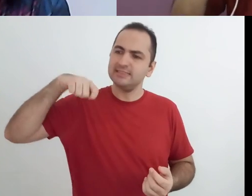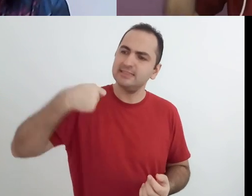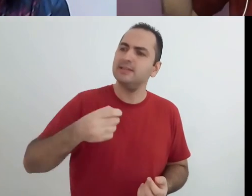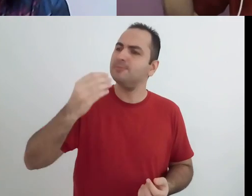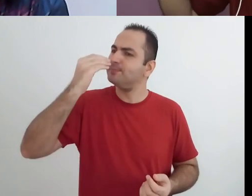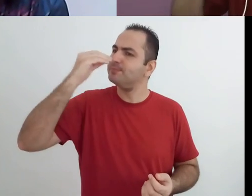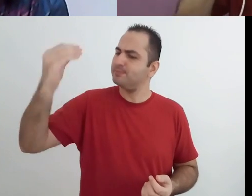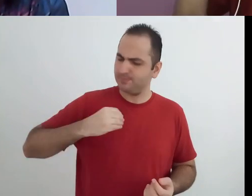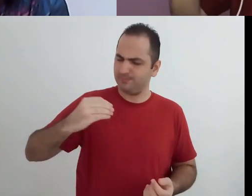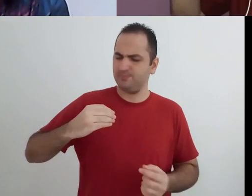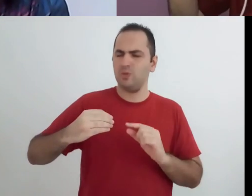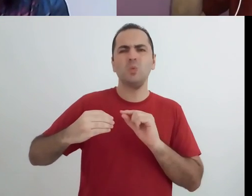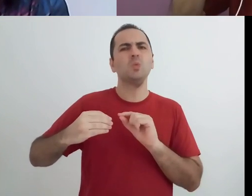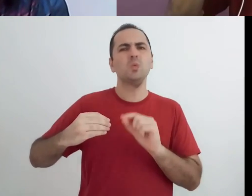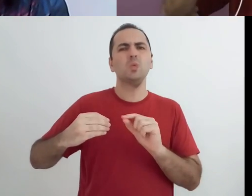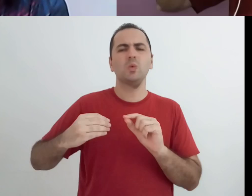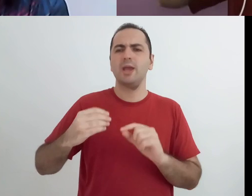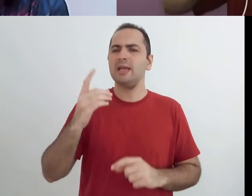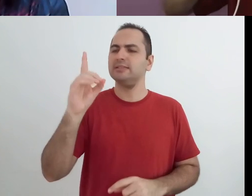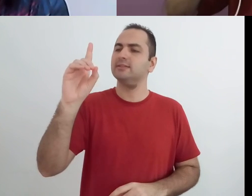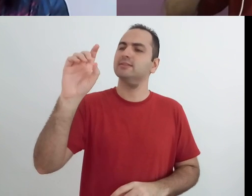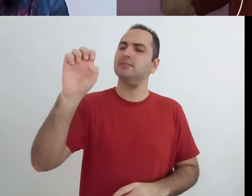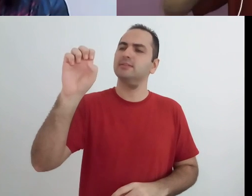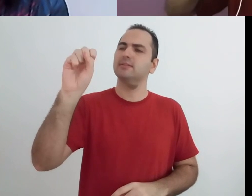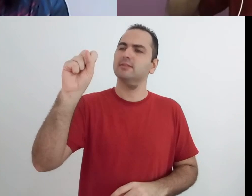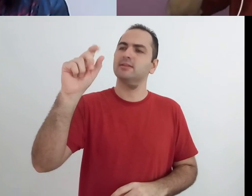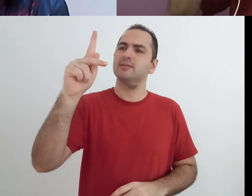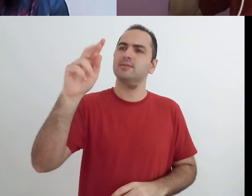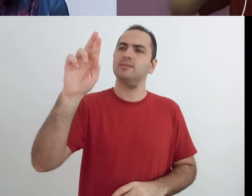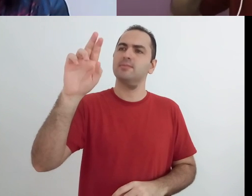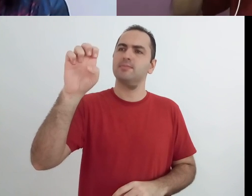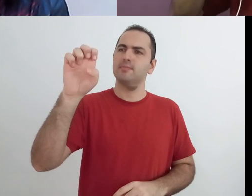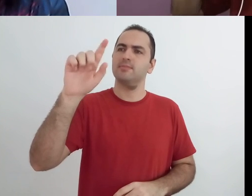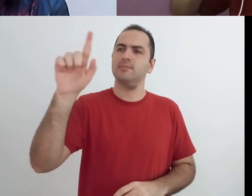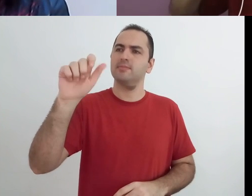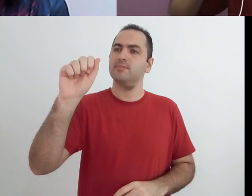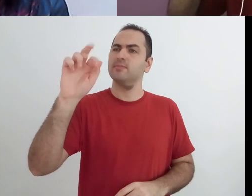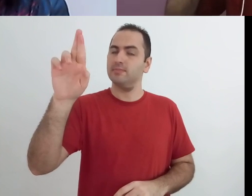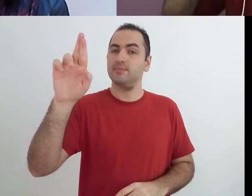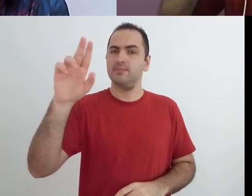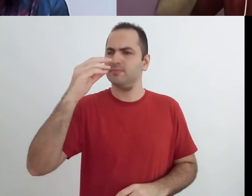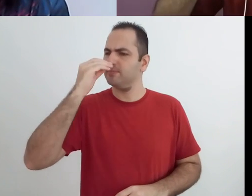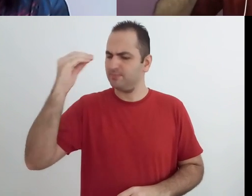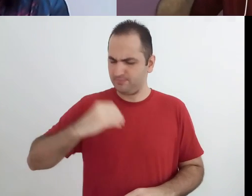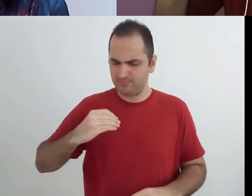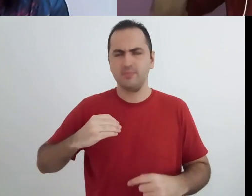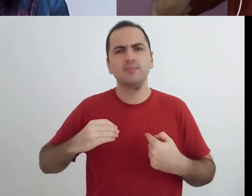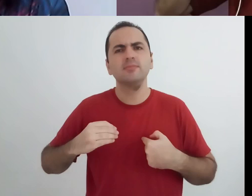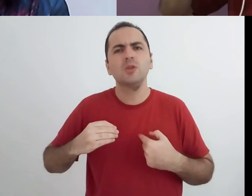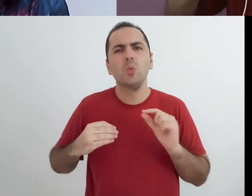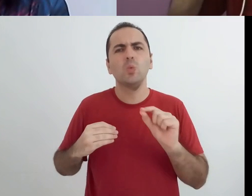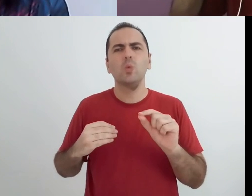Isso aqui seria desprezar, né? Desprezar. Mas quando você coloca para si mesmo, significa abnegação. Ou seja,